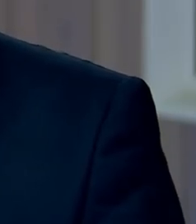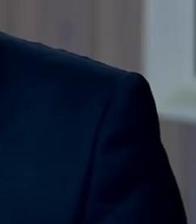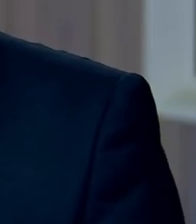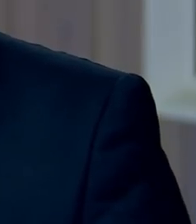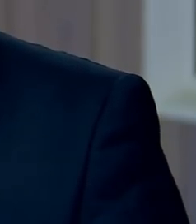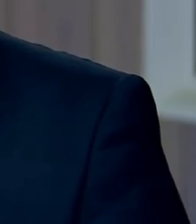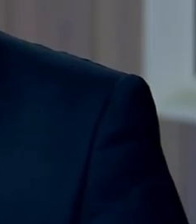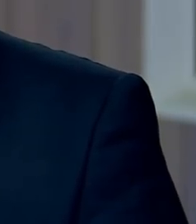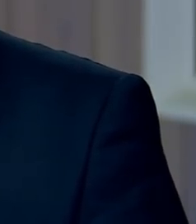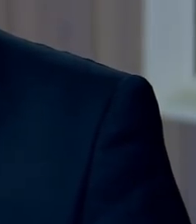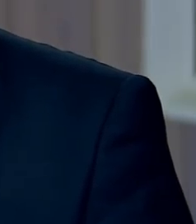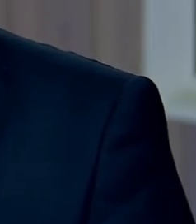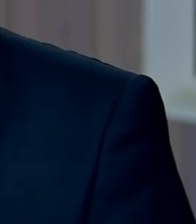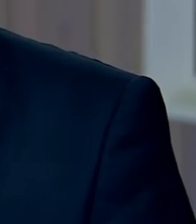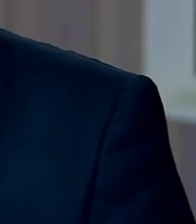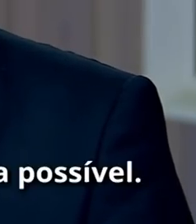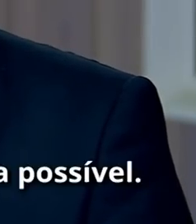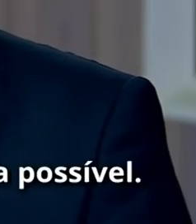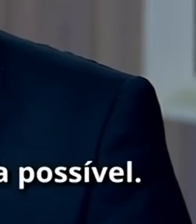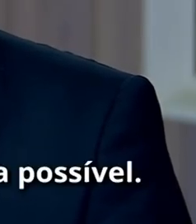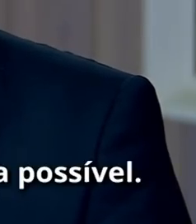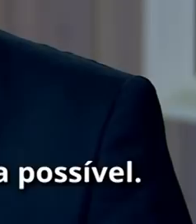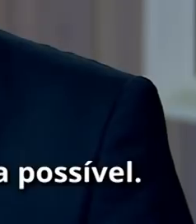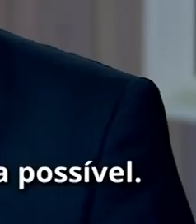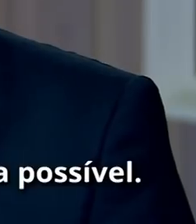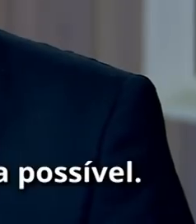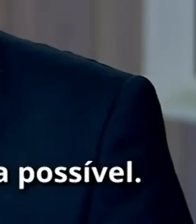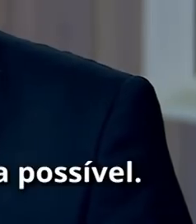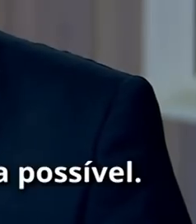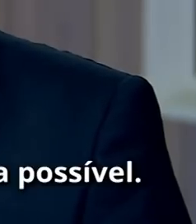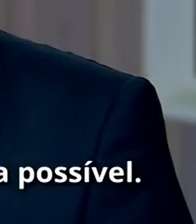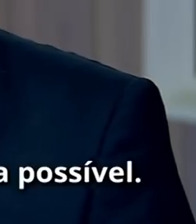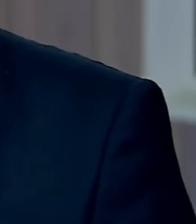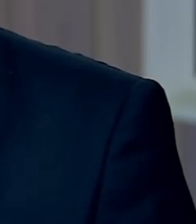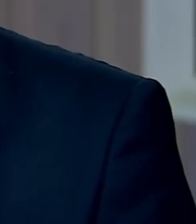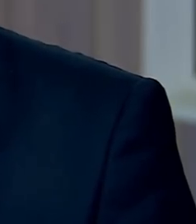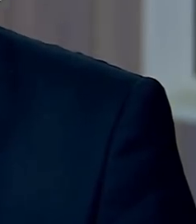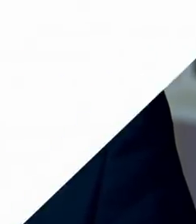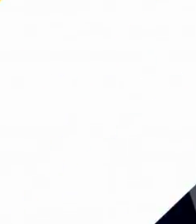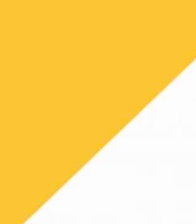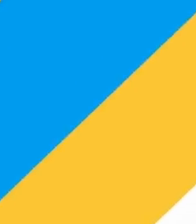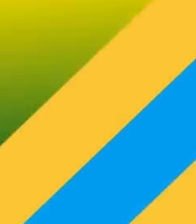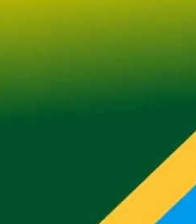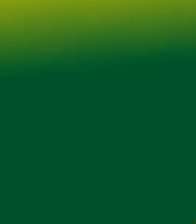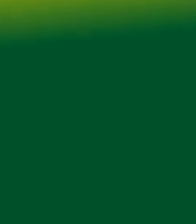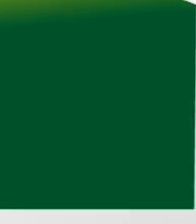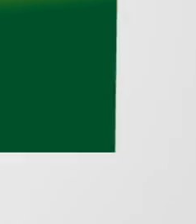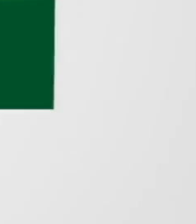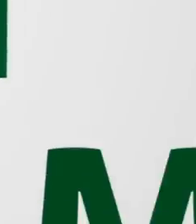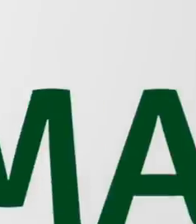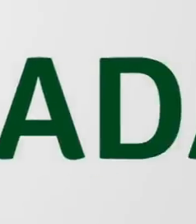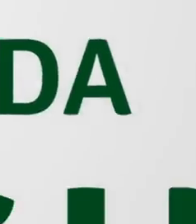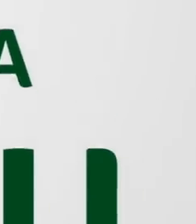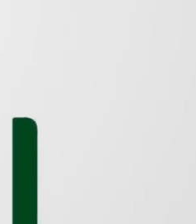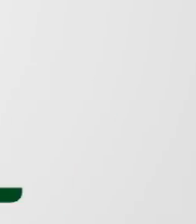suporte estrutural para que a gente consiga enfrentar isso da melhor maneira possível.